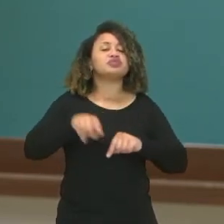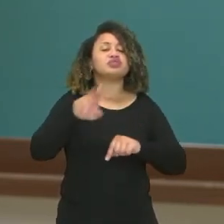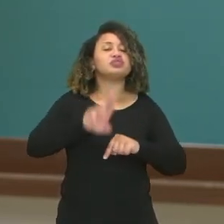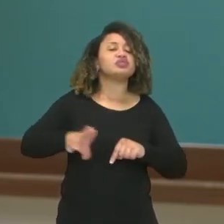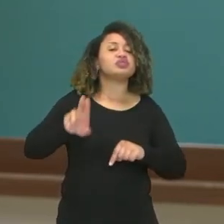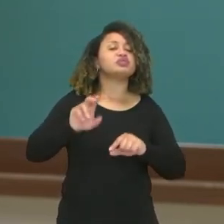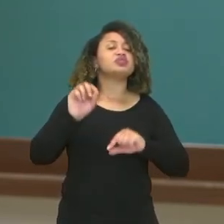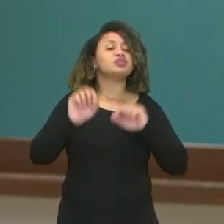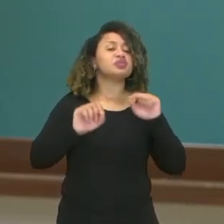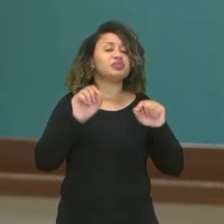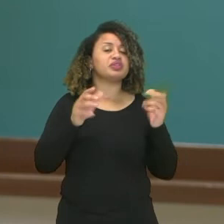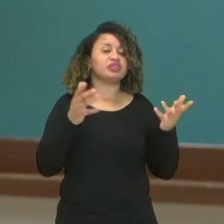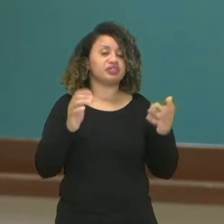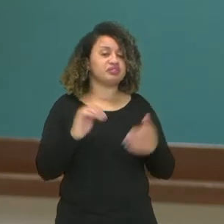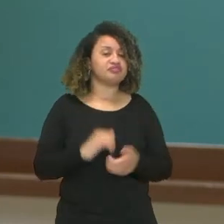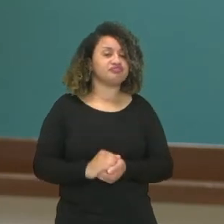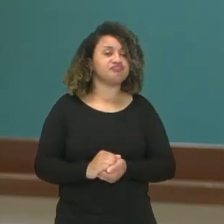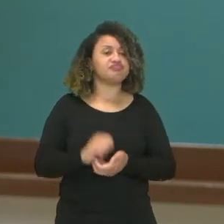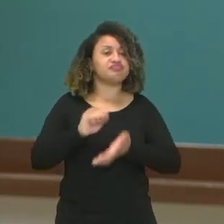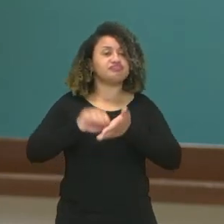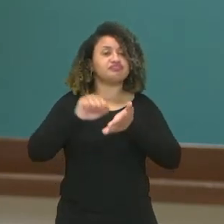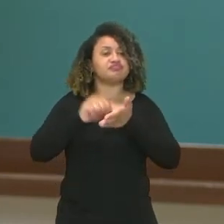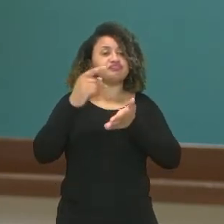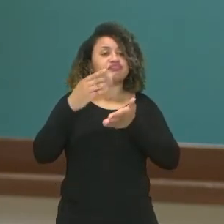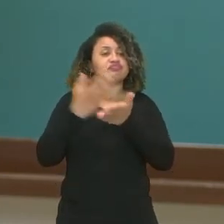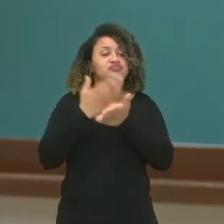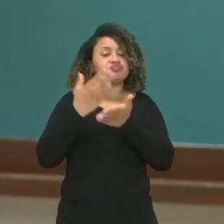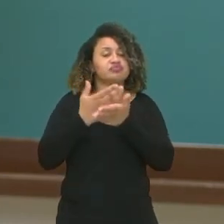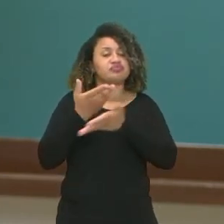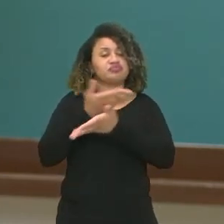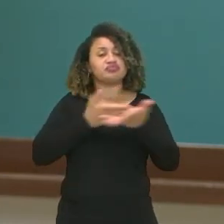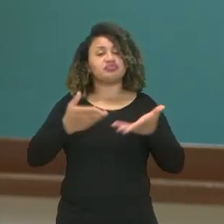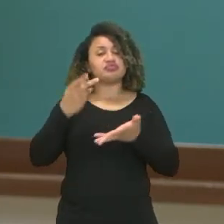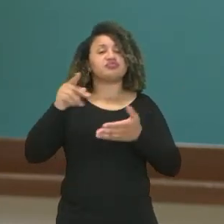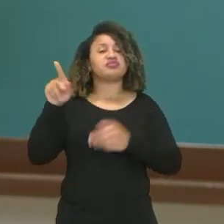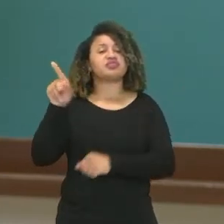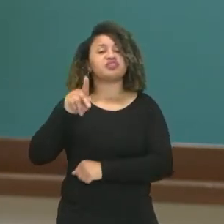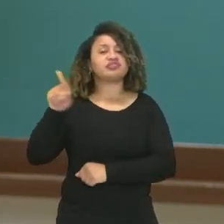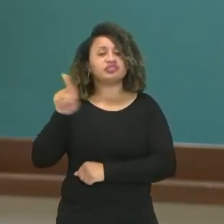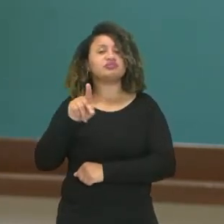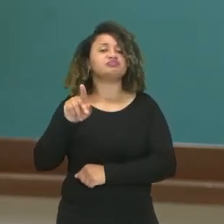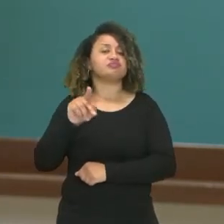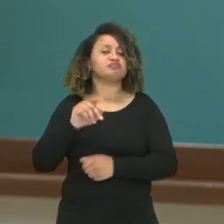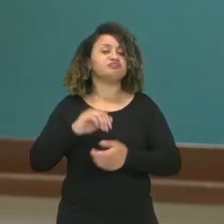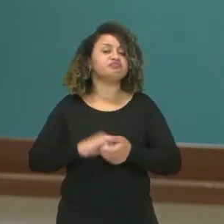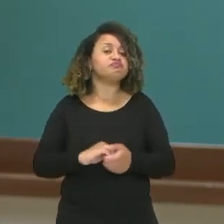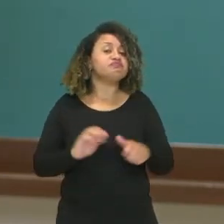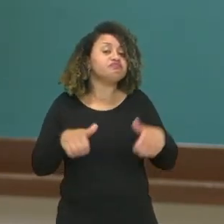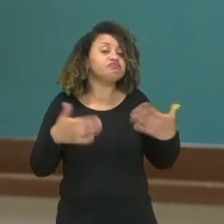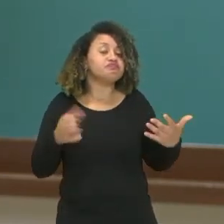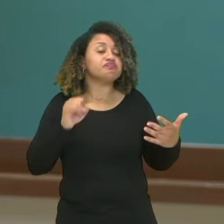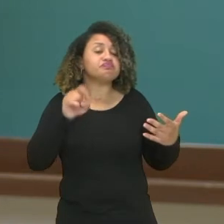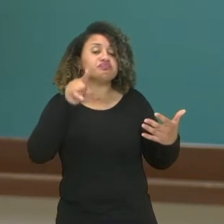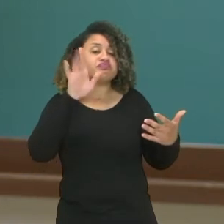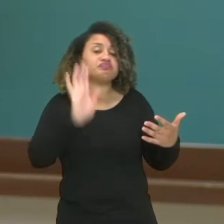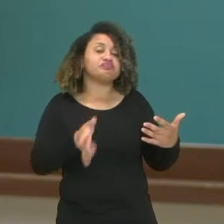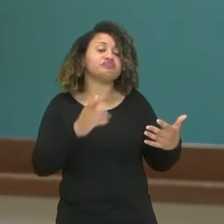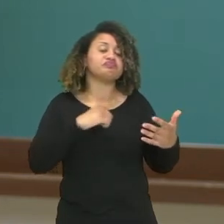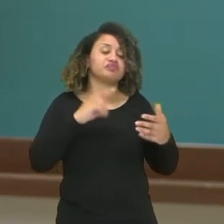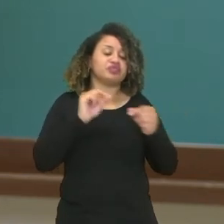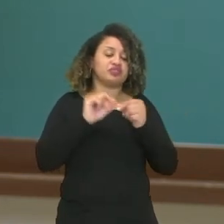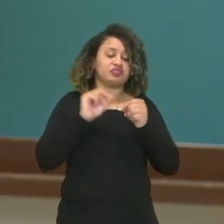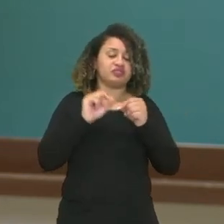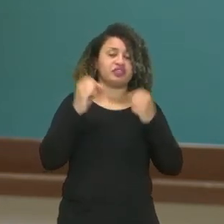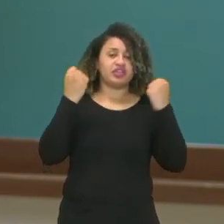utilizaram? Escreva em seu caderno e compartilhe com o seu professor ou com a sua professora. Então, se você já fez algum tipo